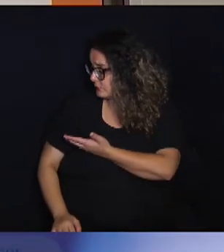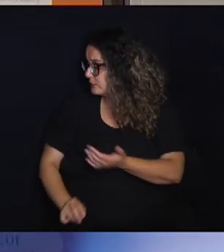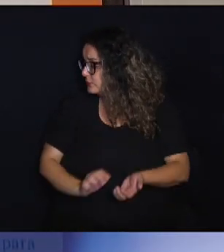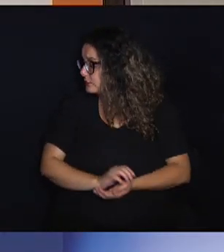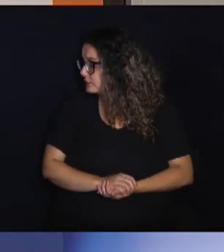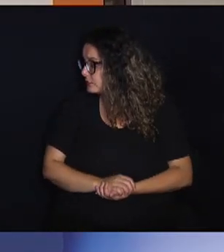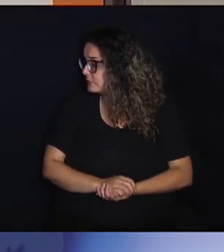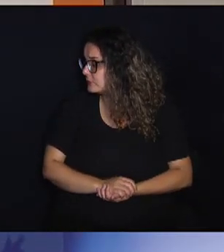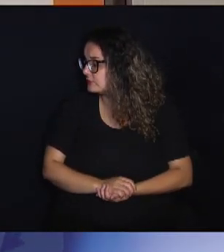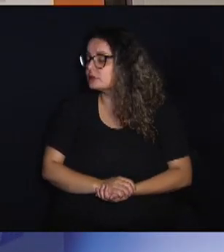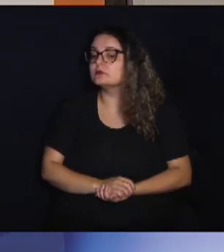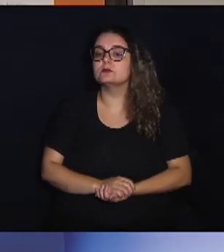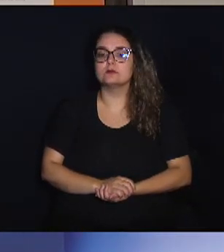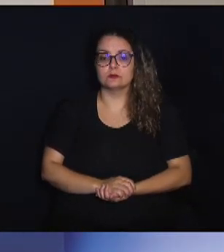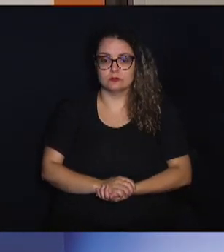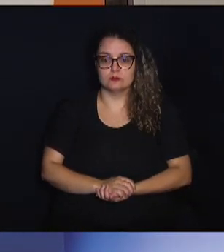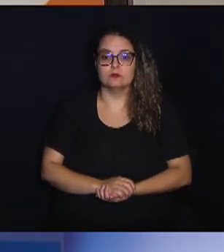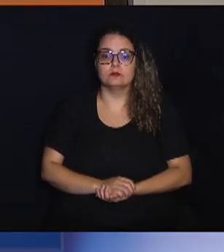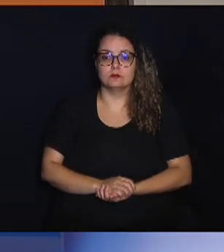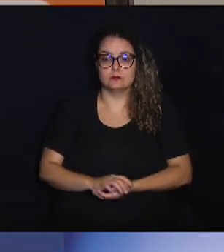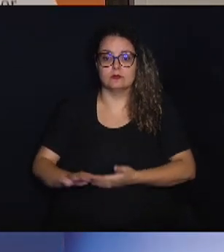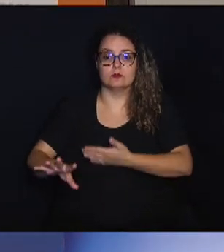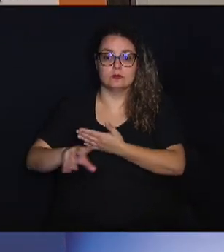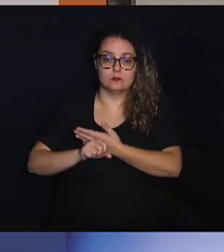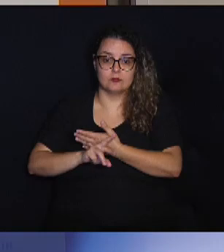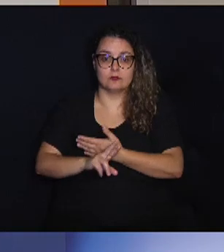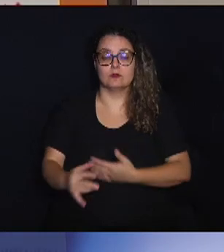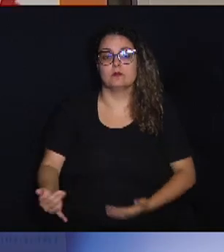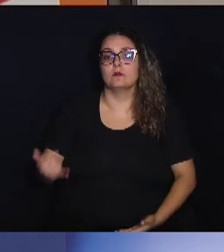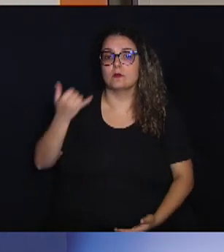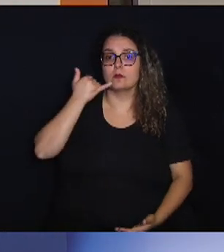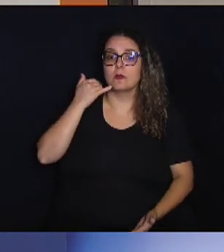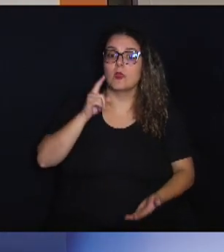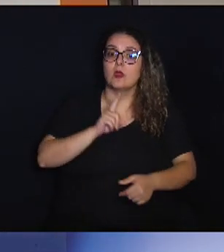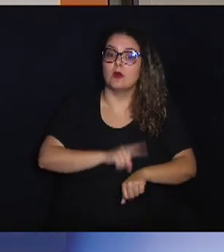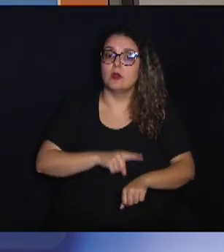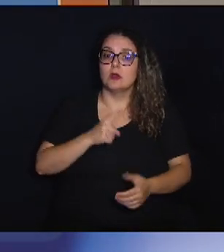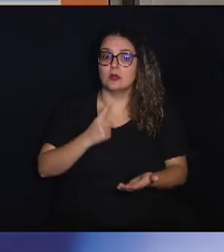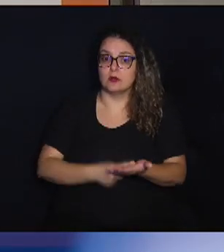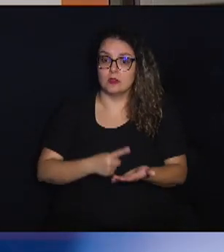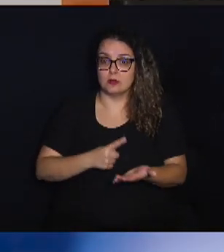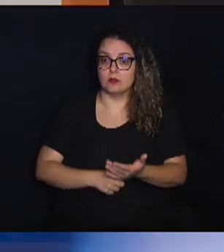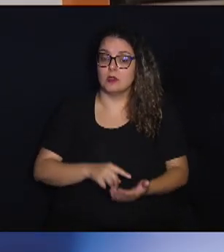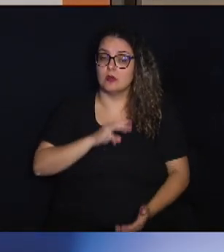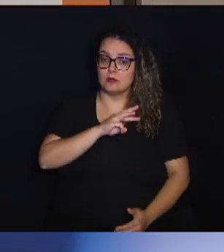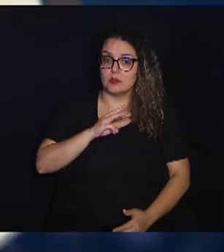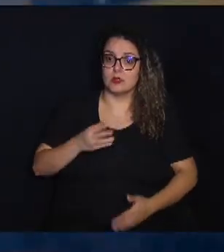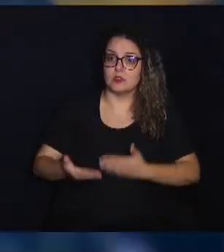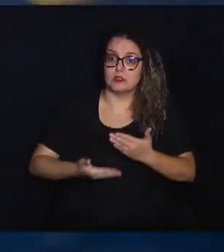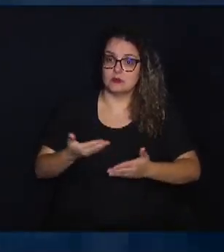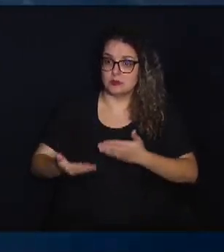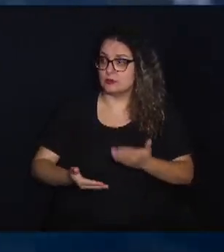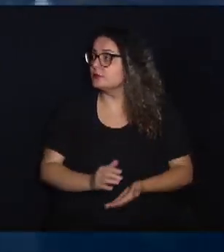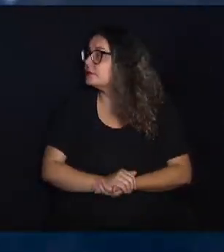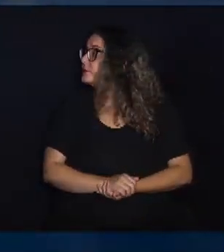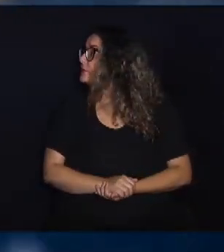3755-6000. No Porta Aberta, os atendimentos são feitos com horário agendado pelo portal de serviços.